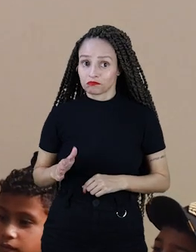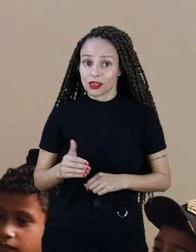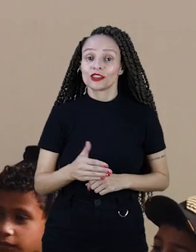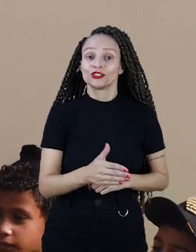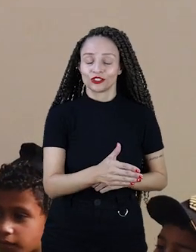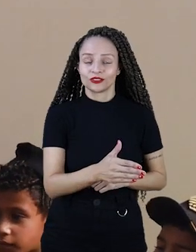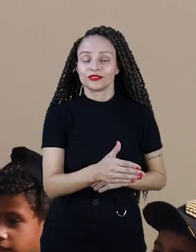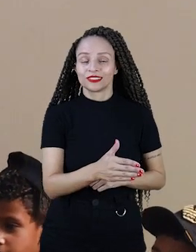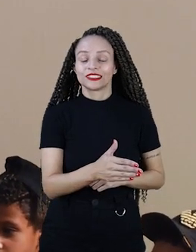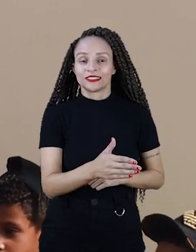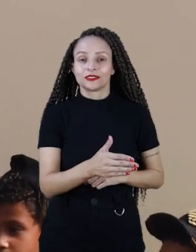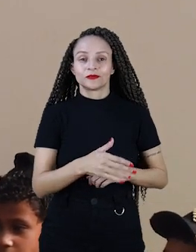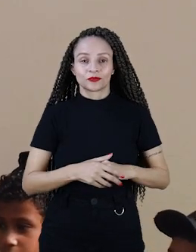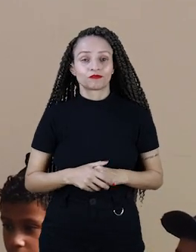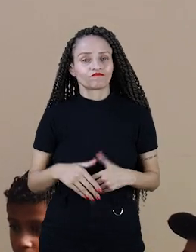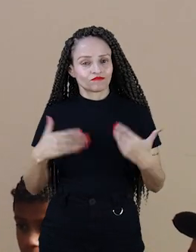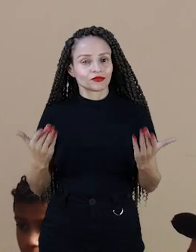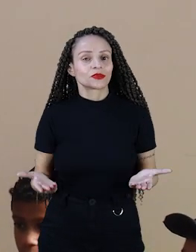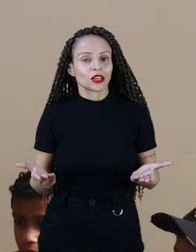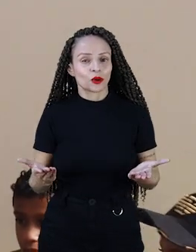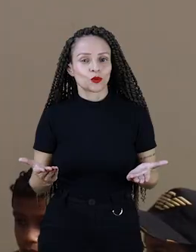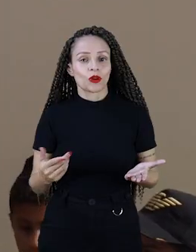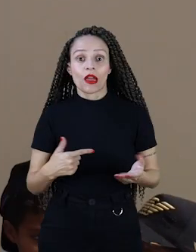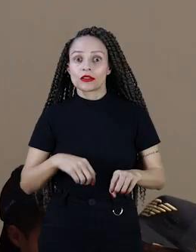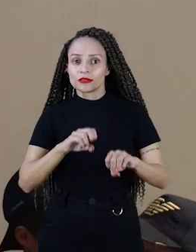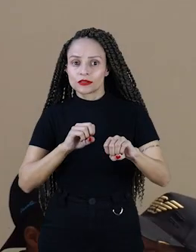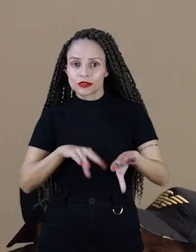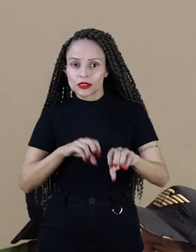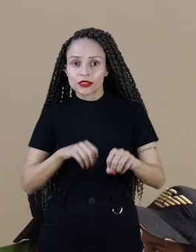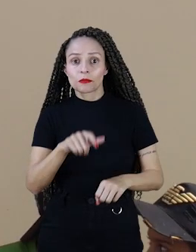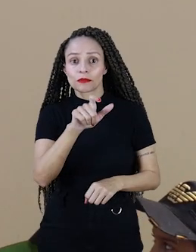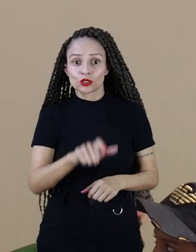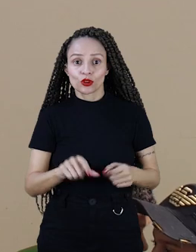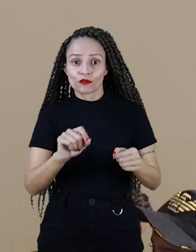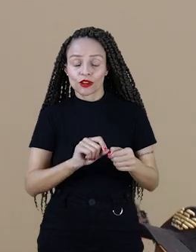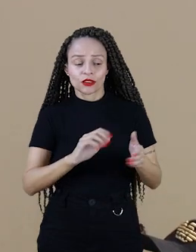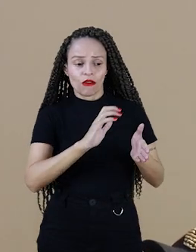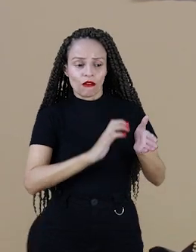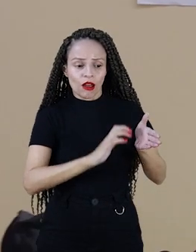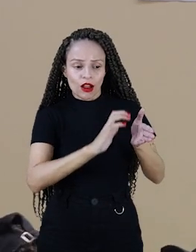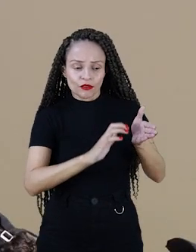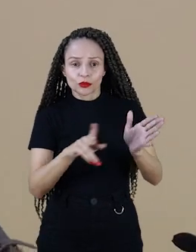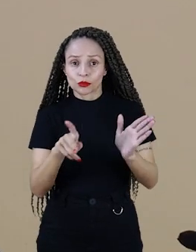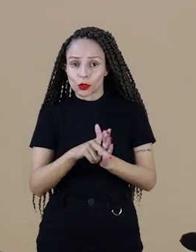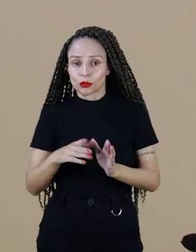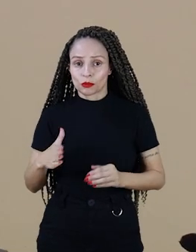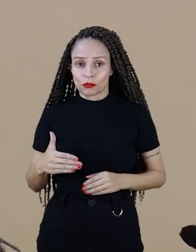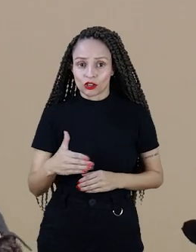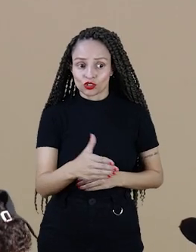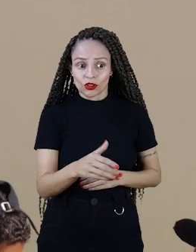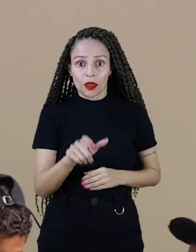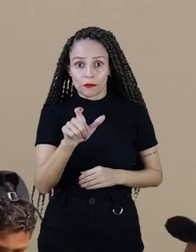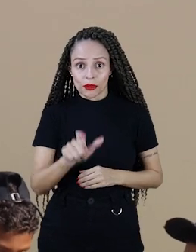Peixe, né? Então, ele ensina essa pessoa a fazer um grafismo do peixe. E aí